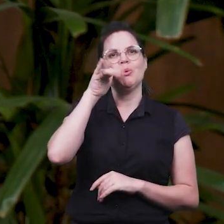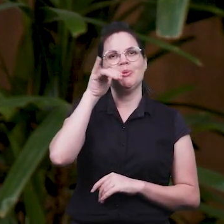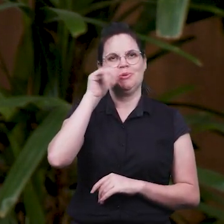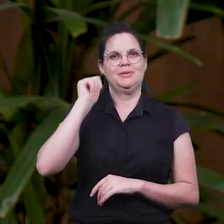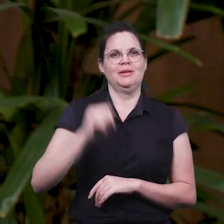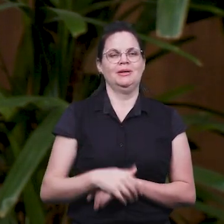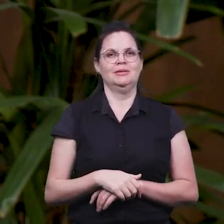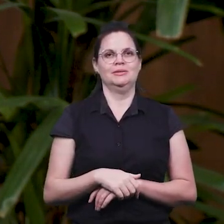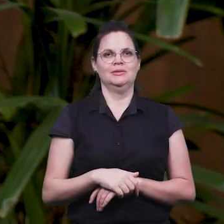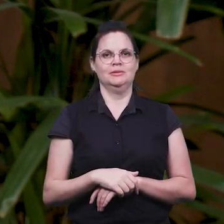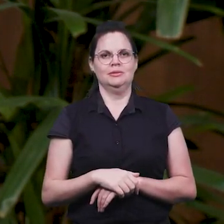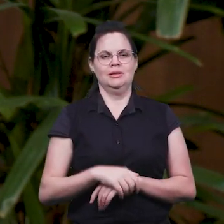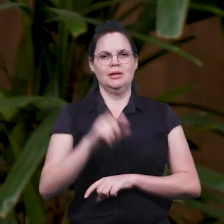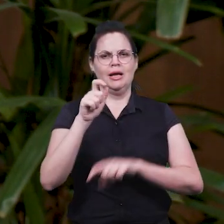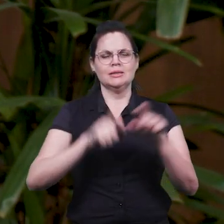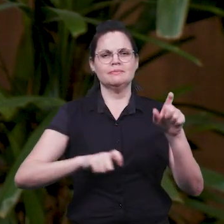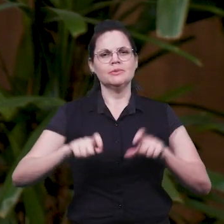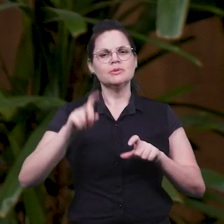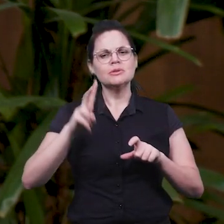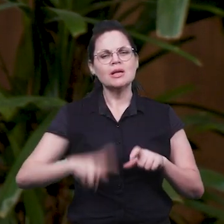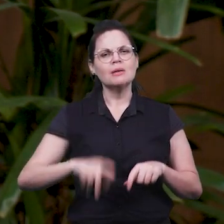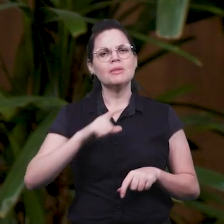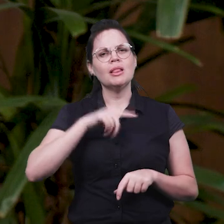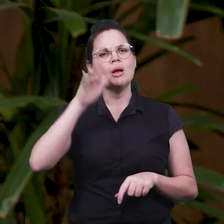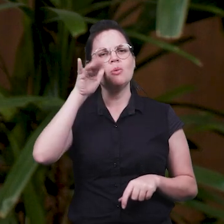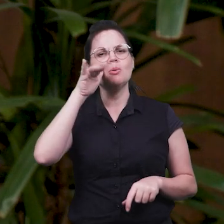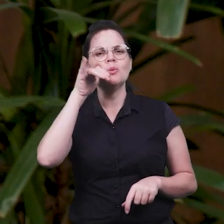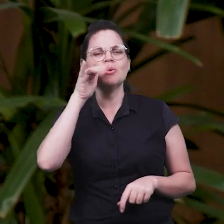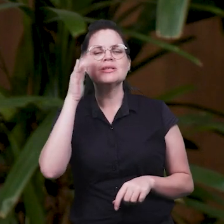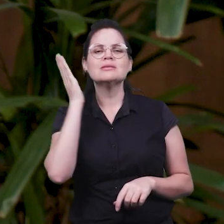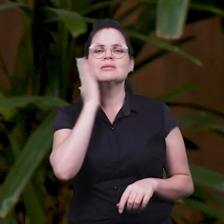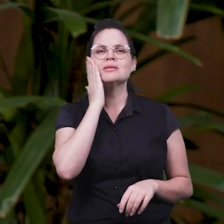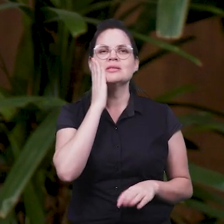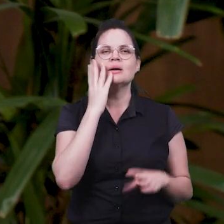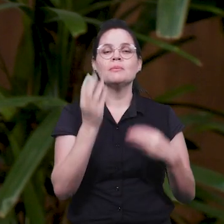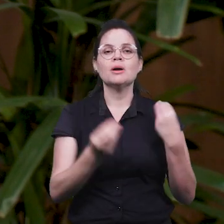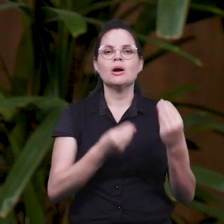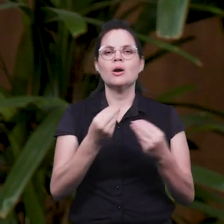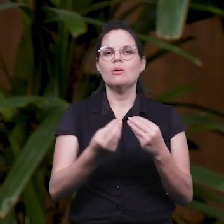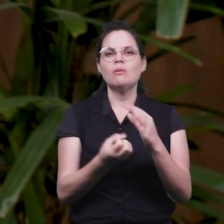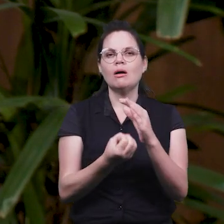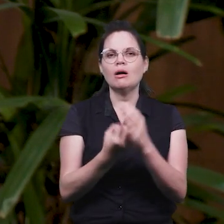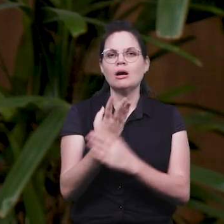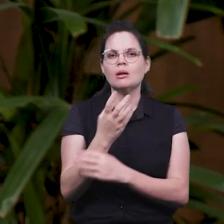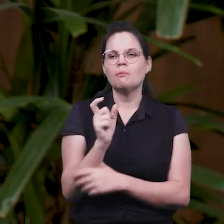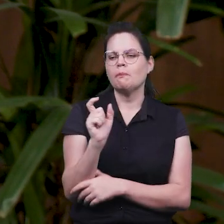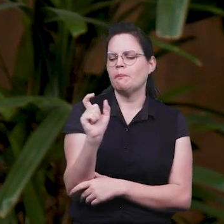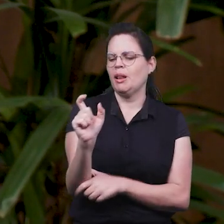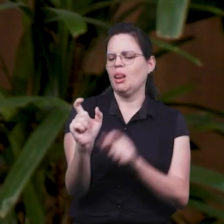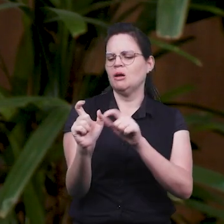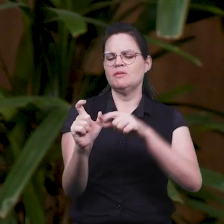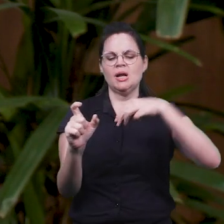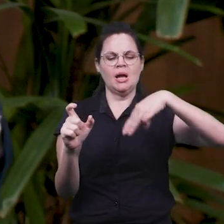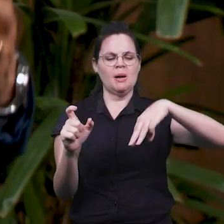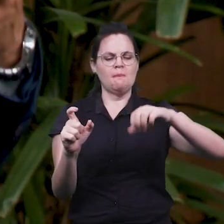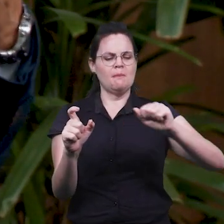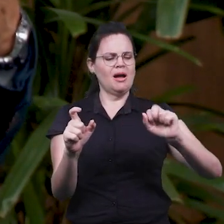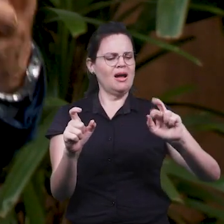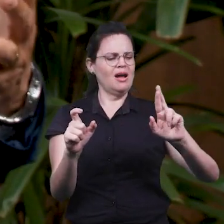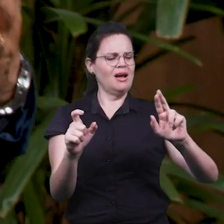né, das pessoas em saber, né, da origem do nome Maranata. O